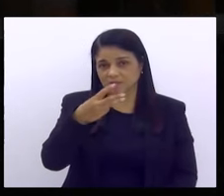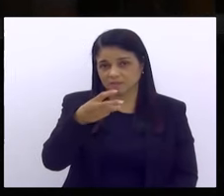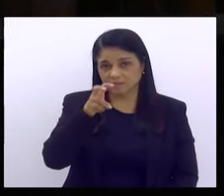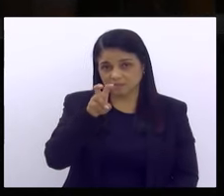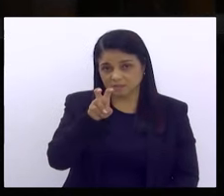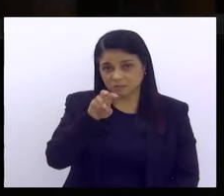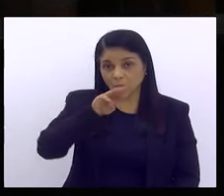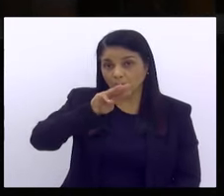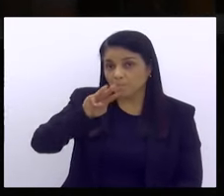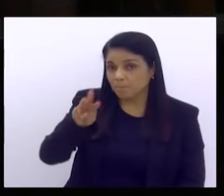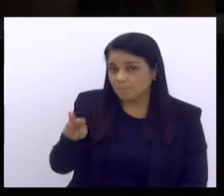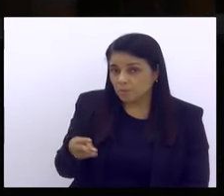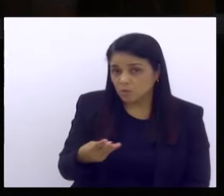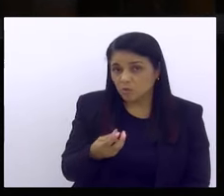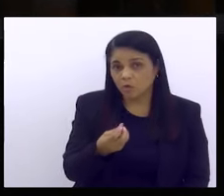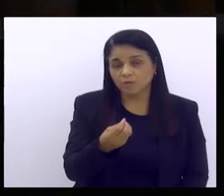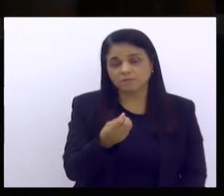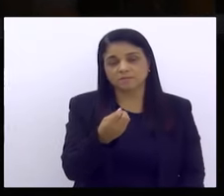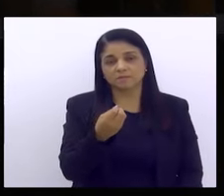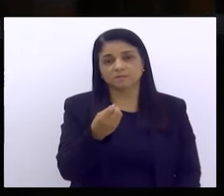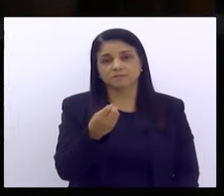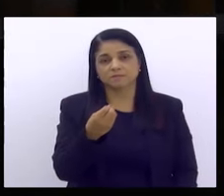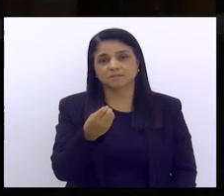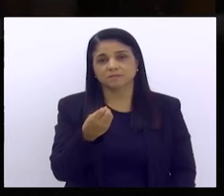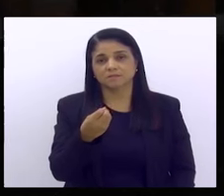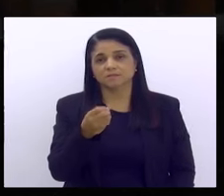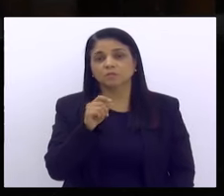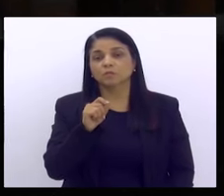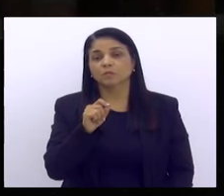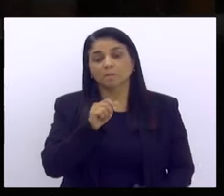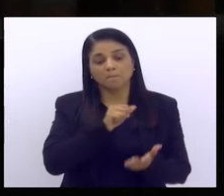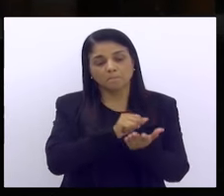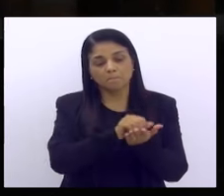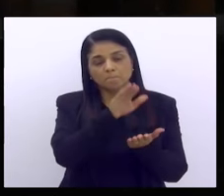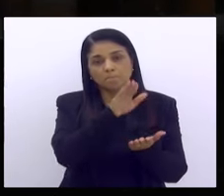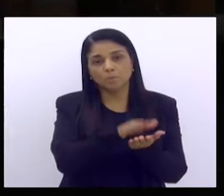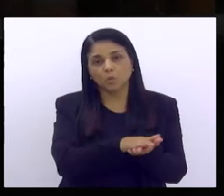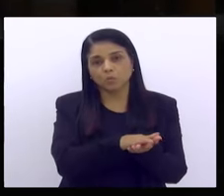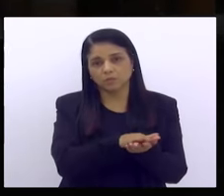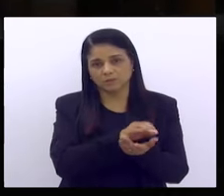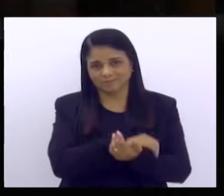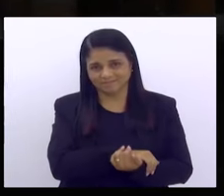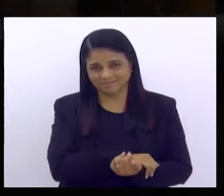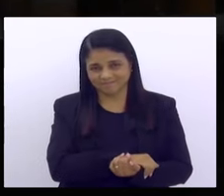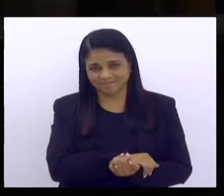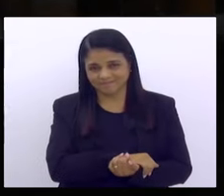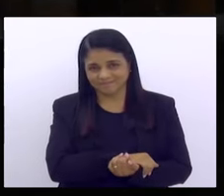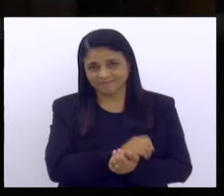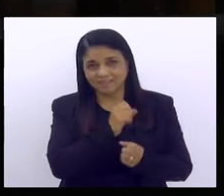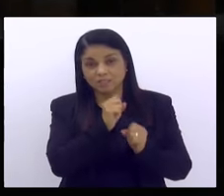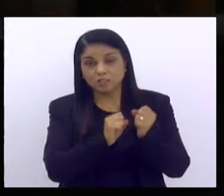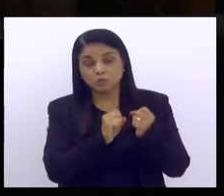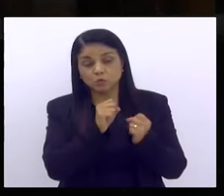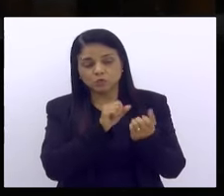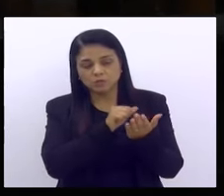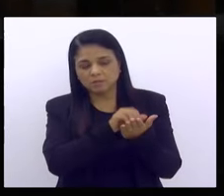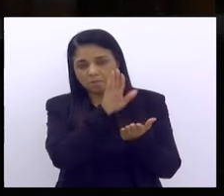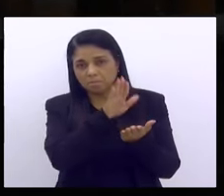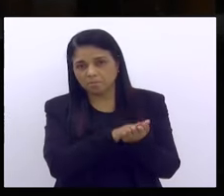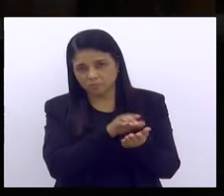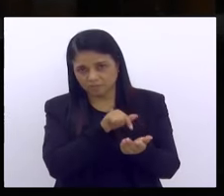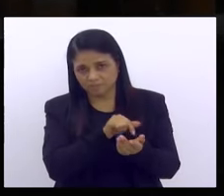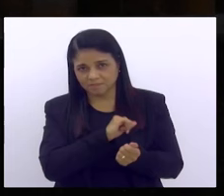835 milhões derivam de quê? Multa de trânsito, indústria das multas.